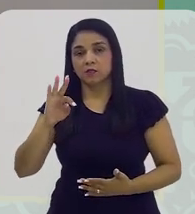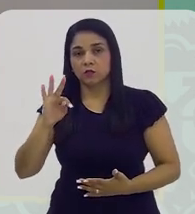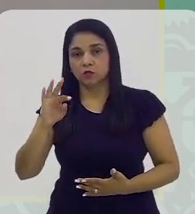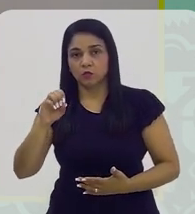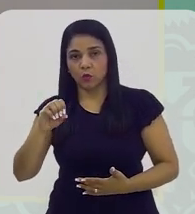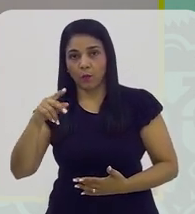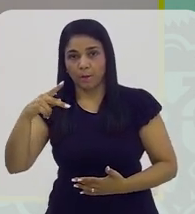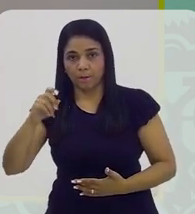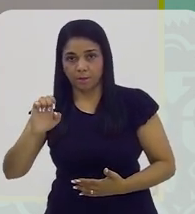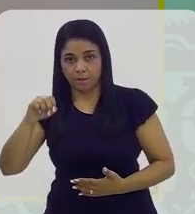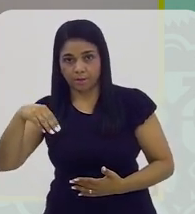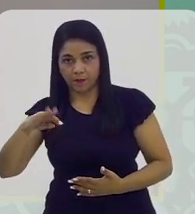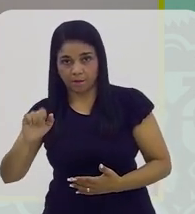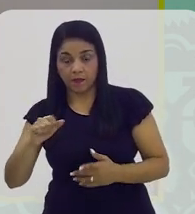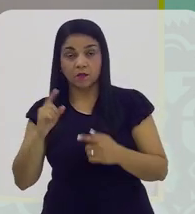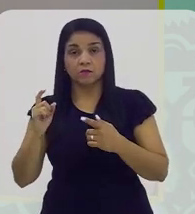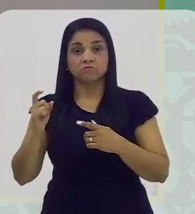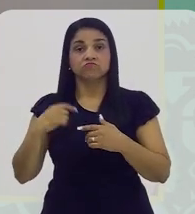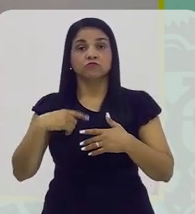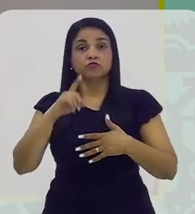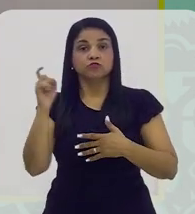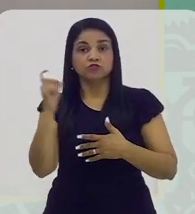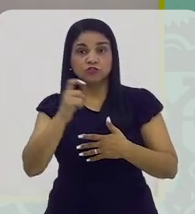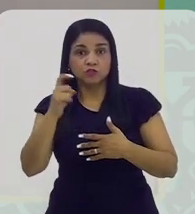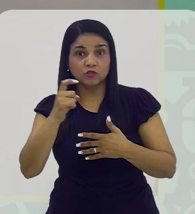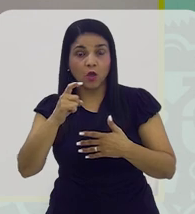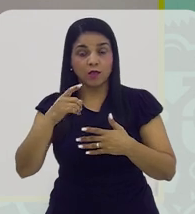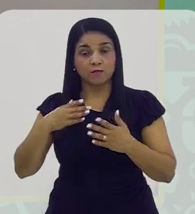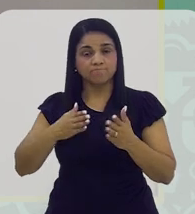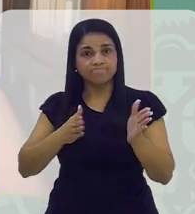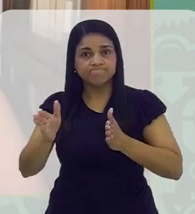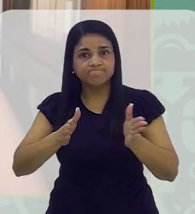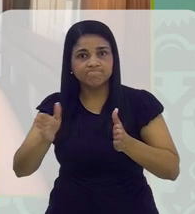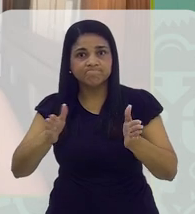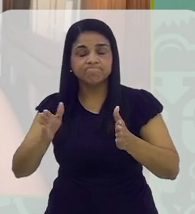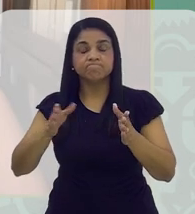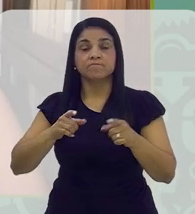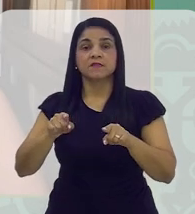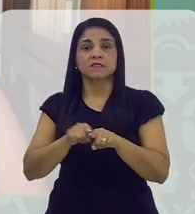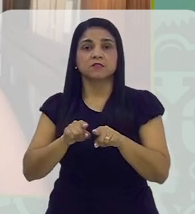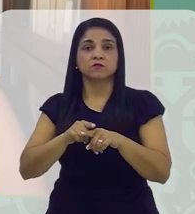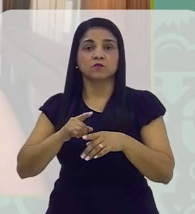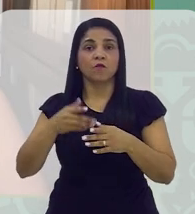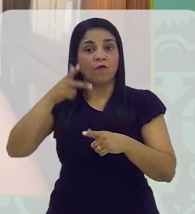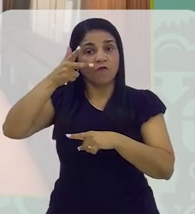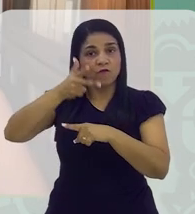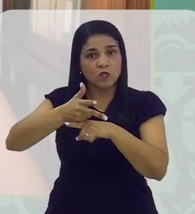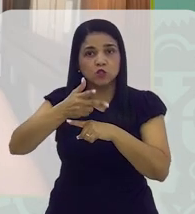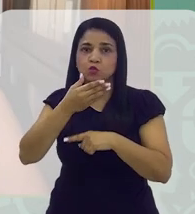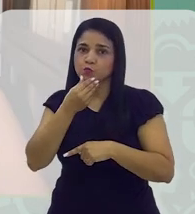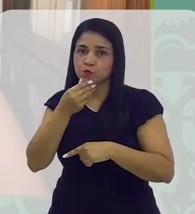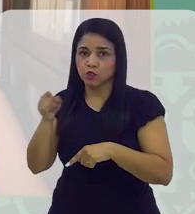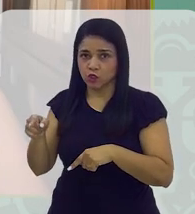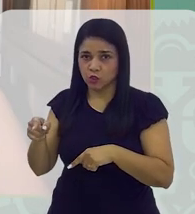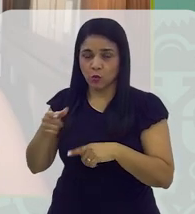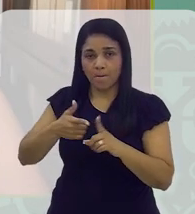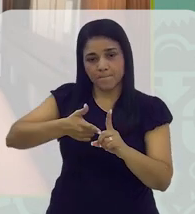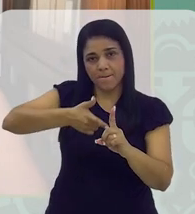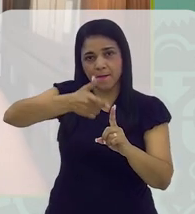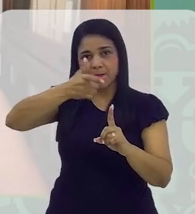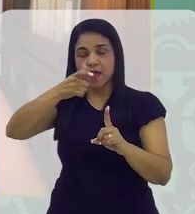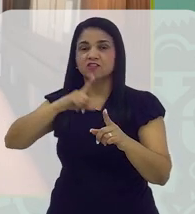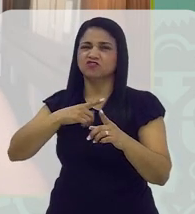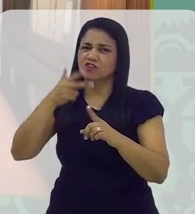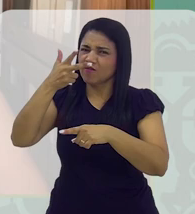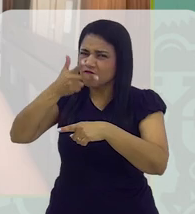o TikTok foi inundado por vídeos do ataque, com esse menino que cometeu o ataque, tinha vídeos